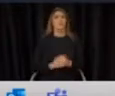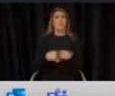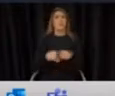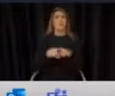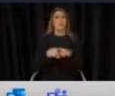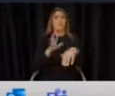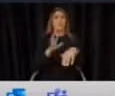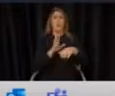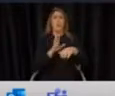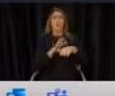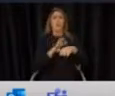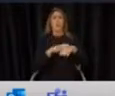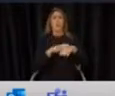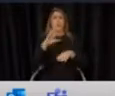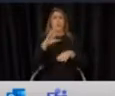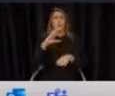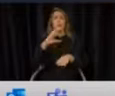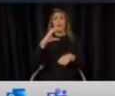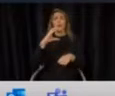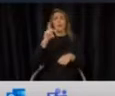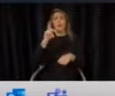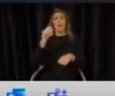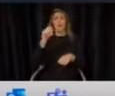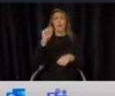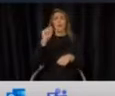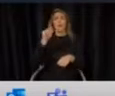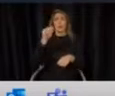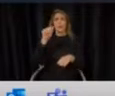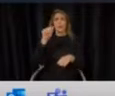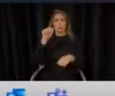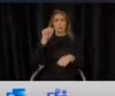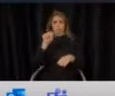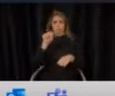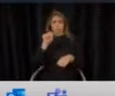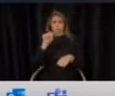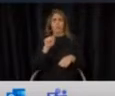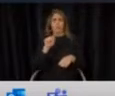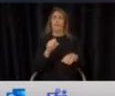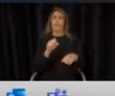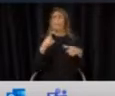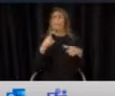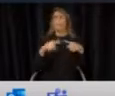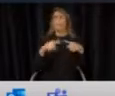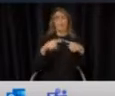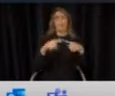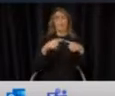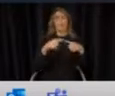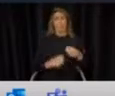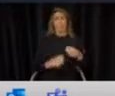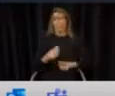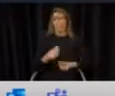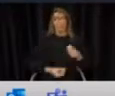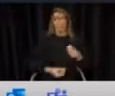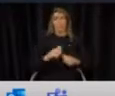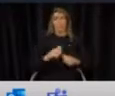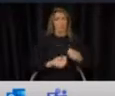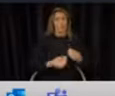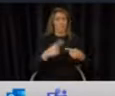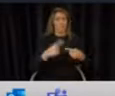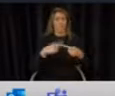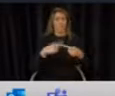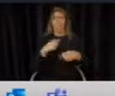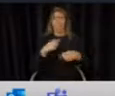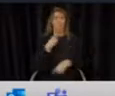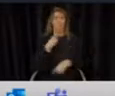que existe uma resolução estadual que acrescentou-se, além do HIV, HTLV, hepatite B e doença de Chagas aqui para São Paulo.